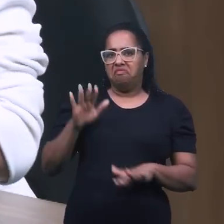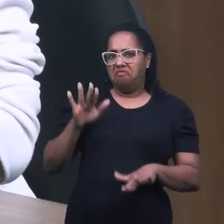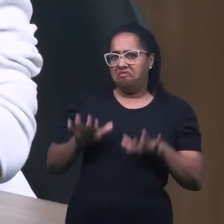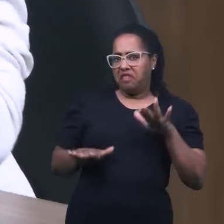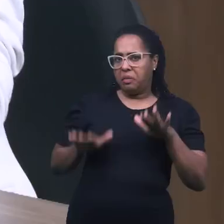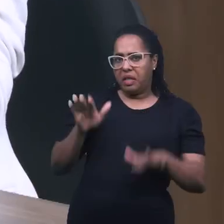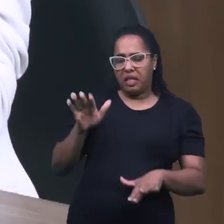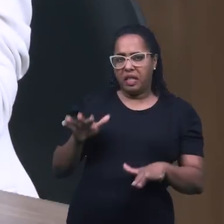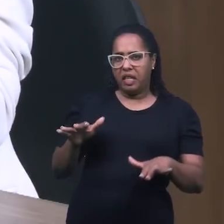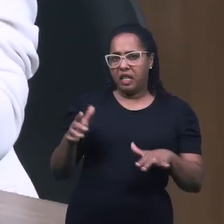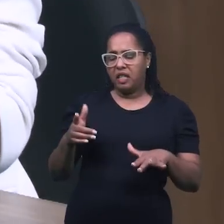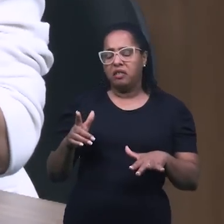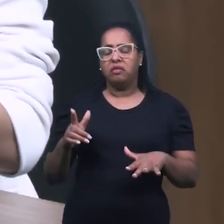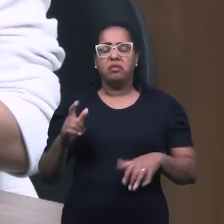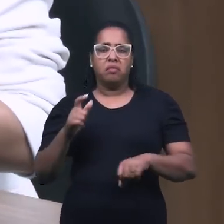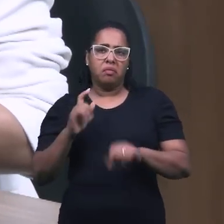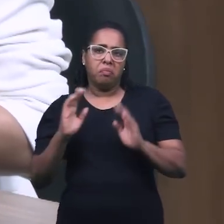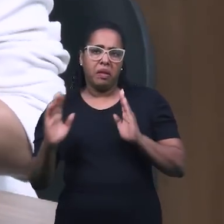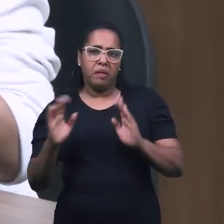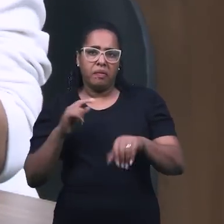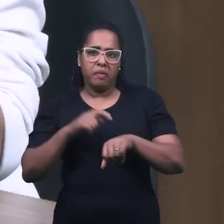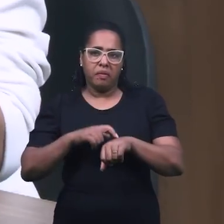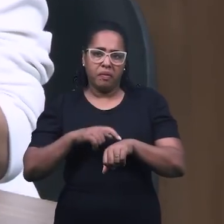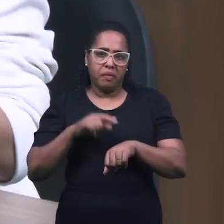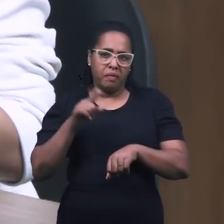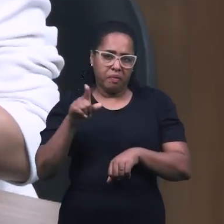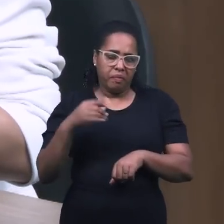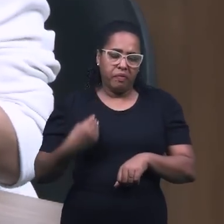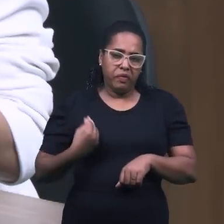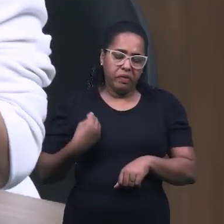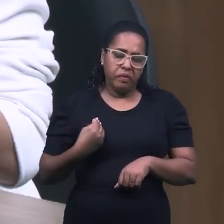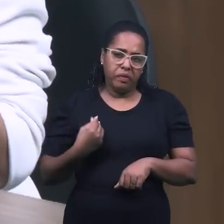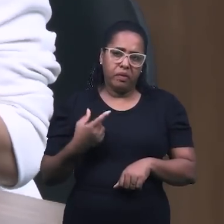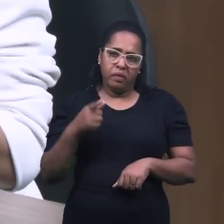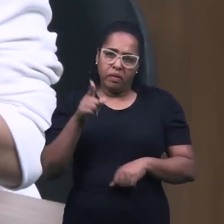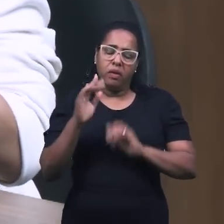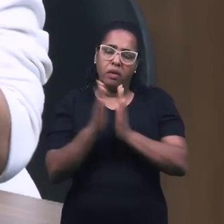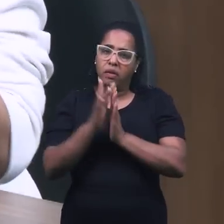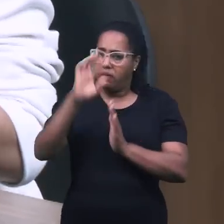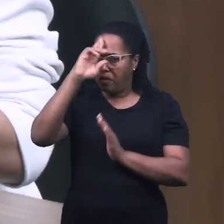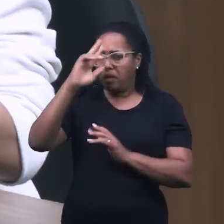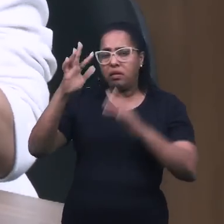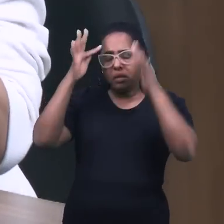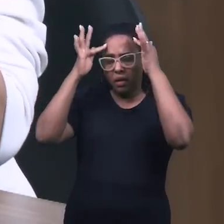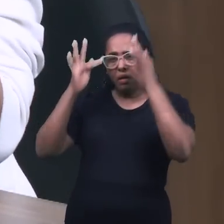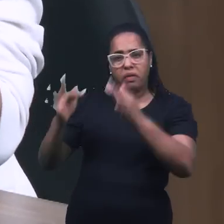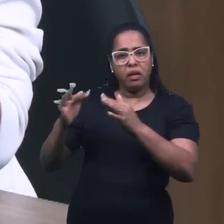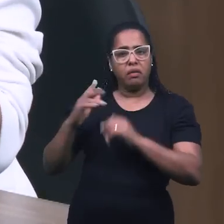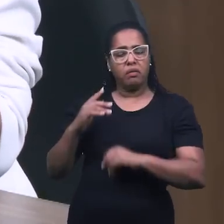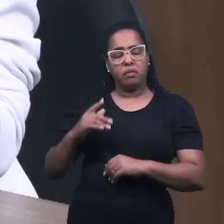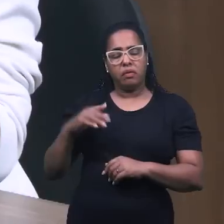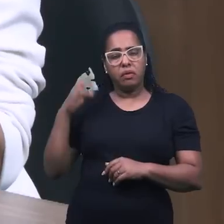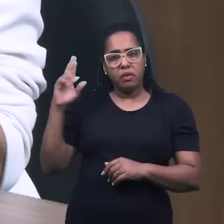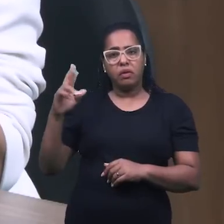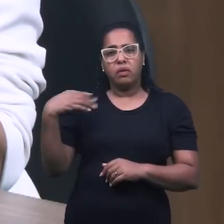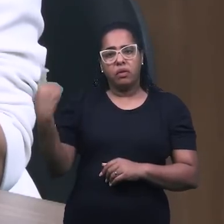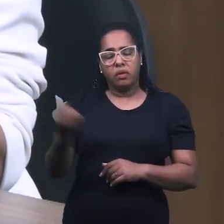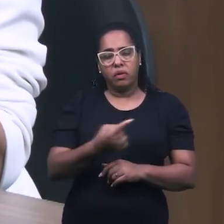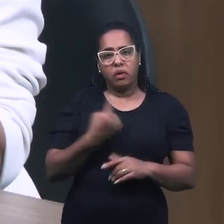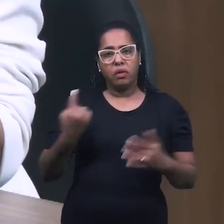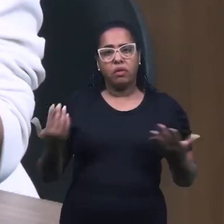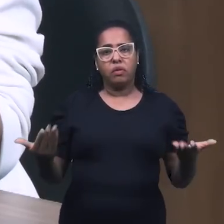independente da situação que às vezes o irmão esteja vivendo em relação à porta de emprego, ore o Senhor, seja fiel. Nós